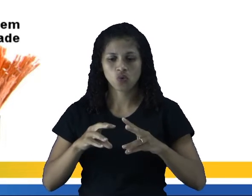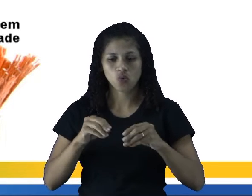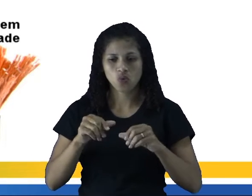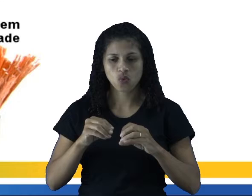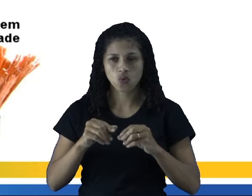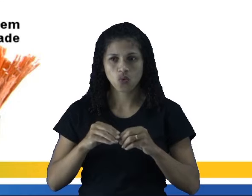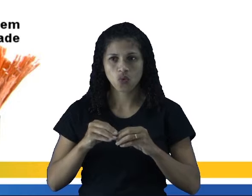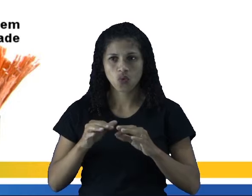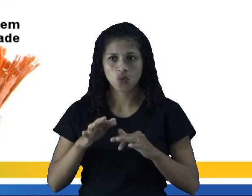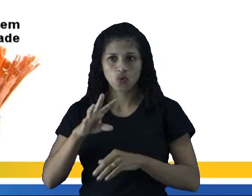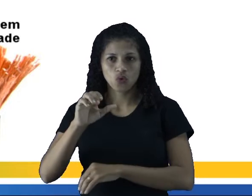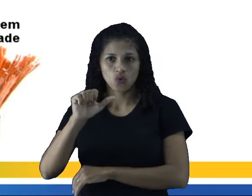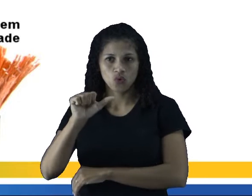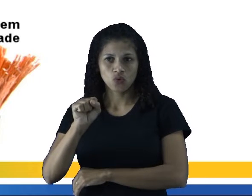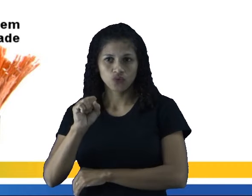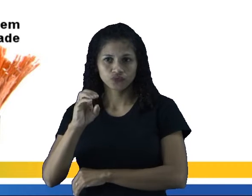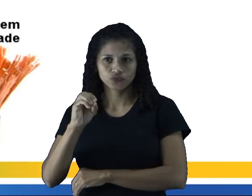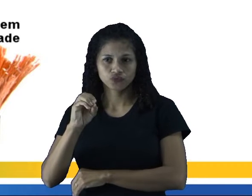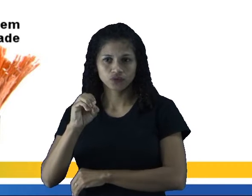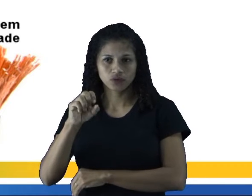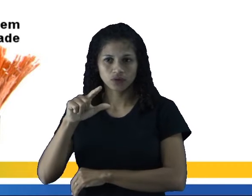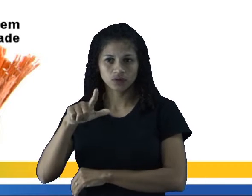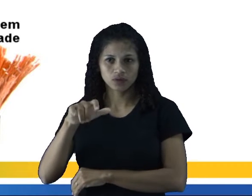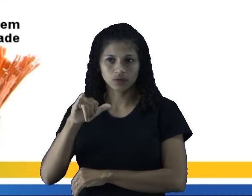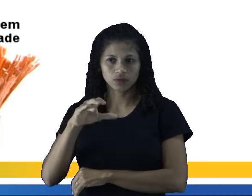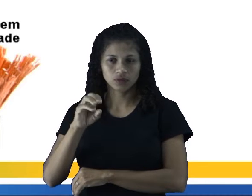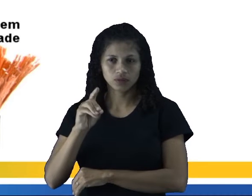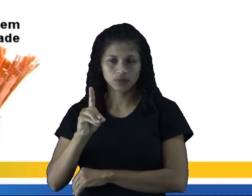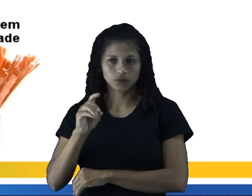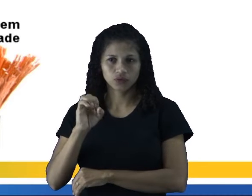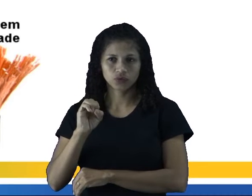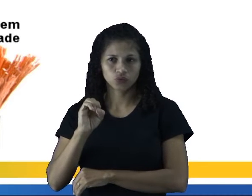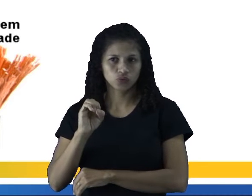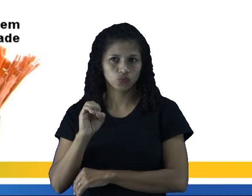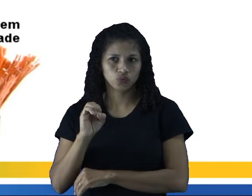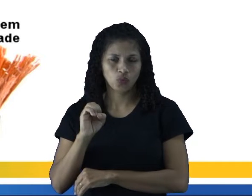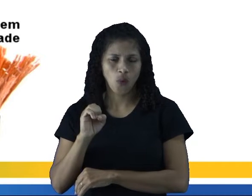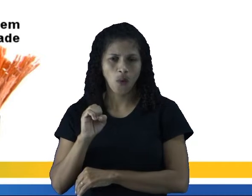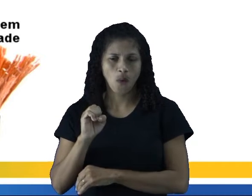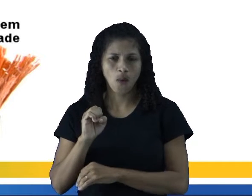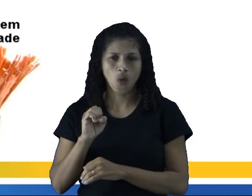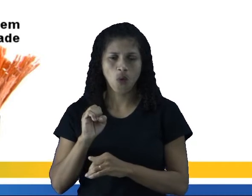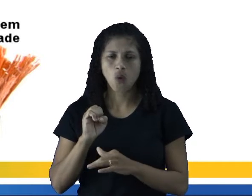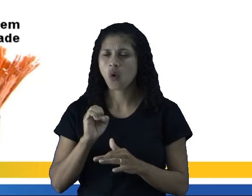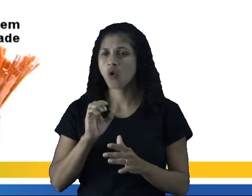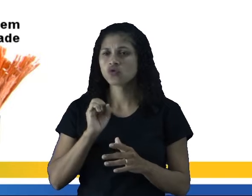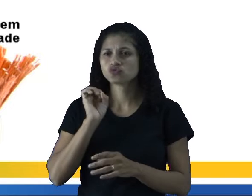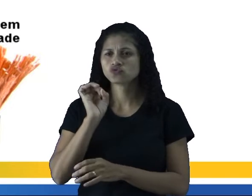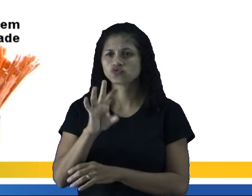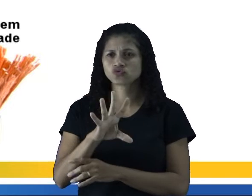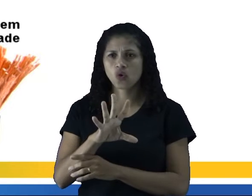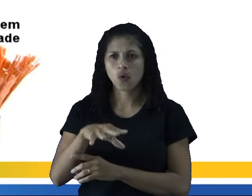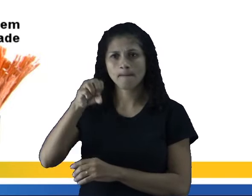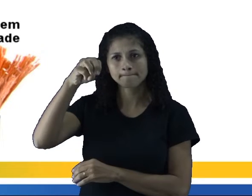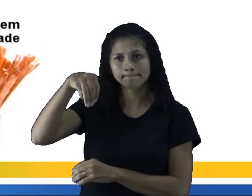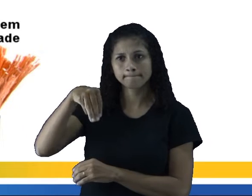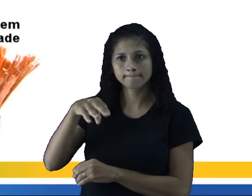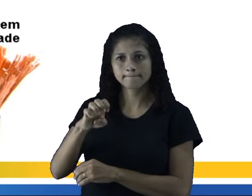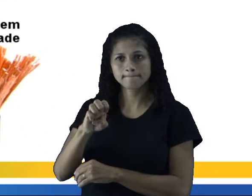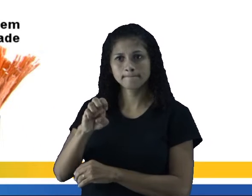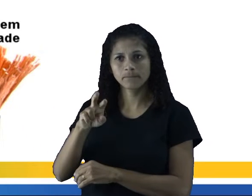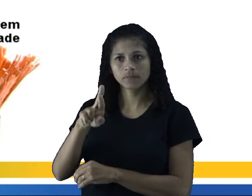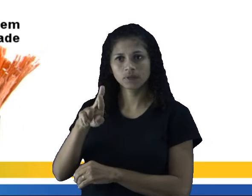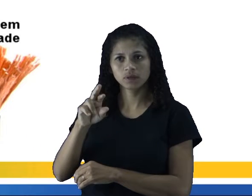são sólidos, exceto o mercúrio, que ele fica no estado líquido ali na temperatura ambiente. Eles